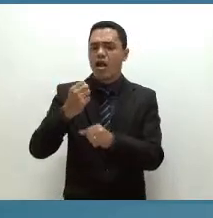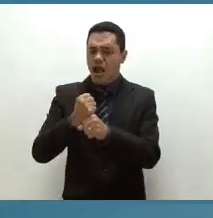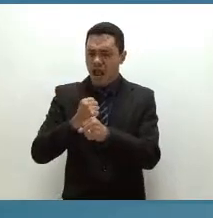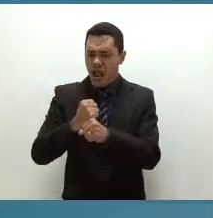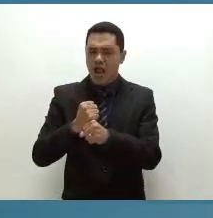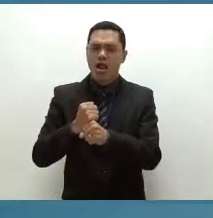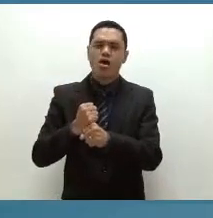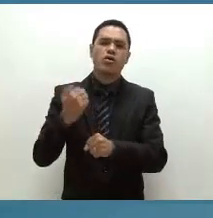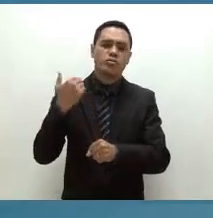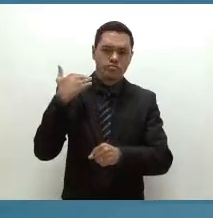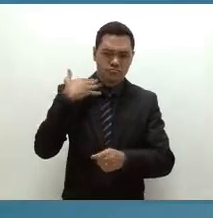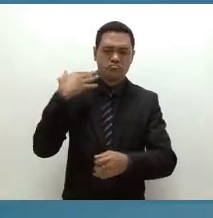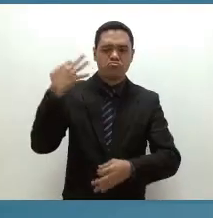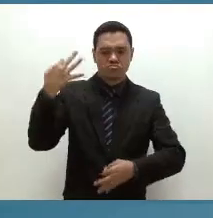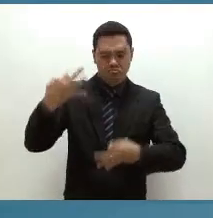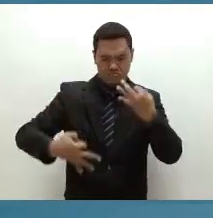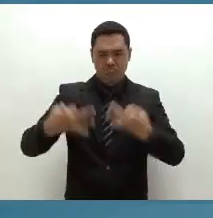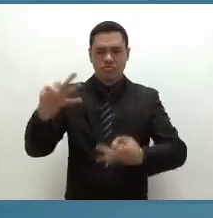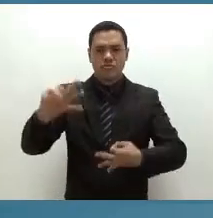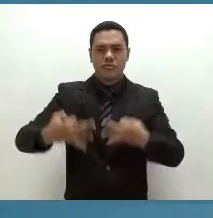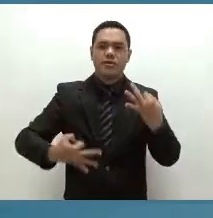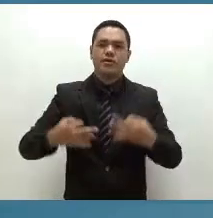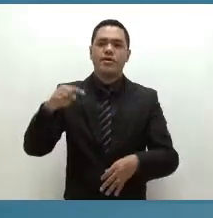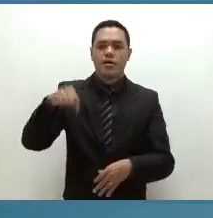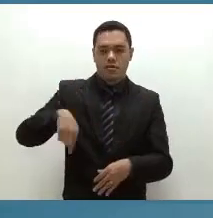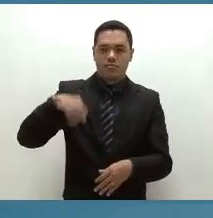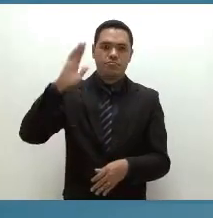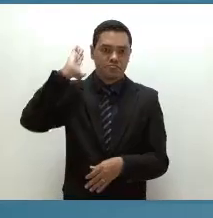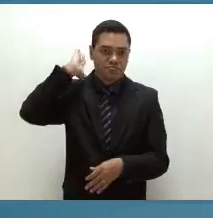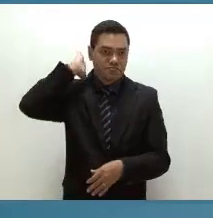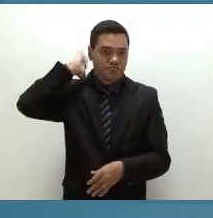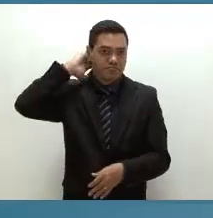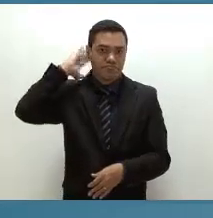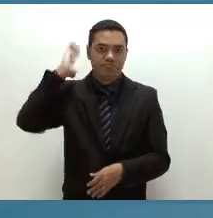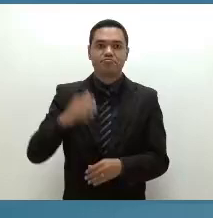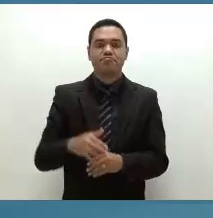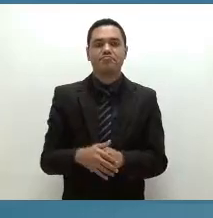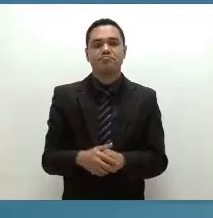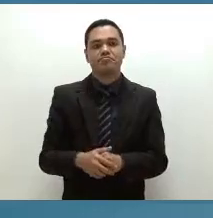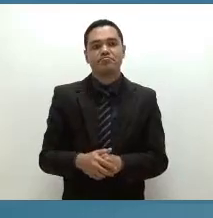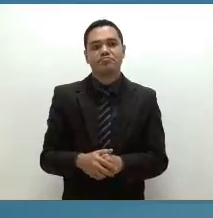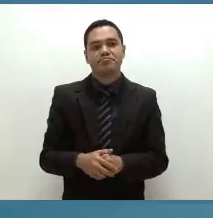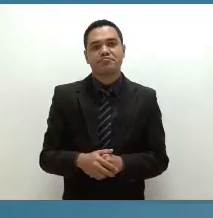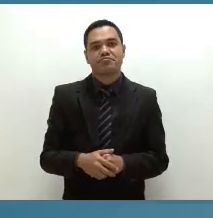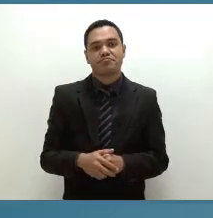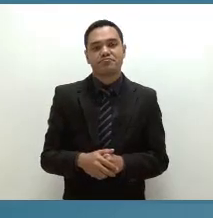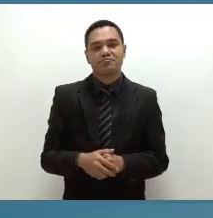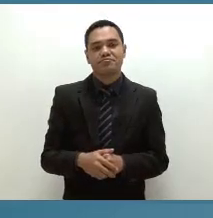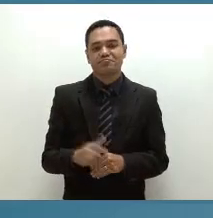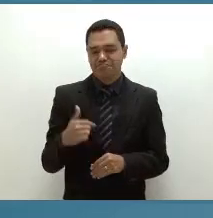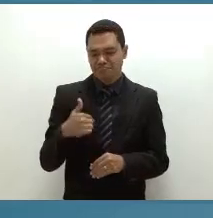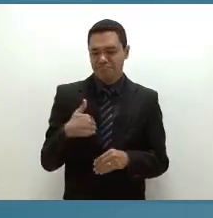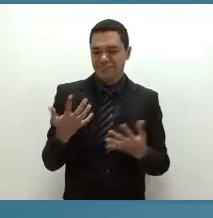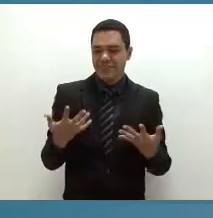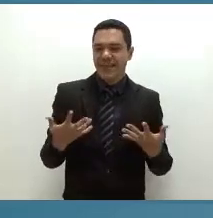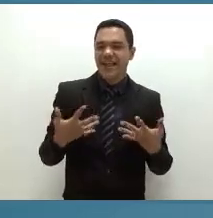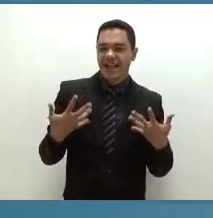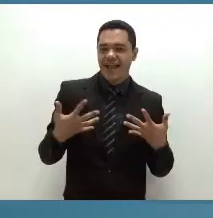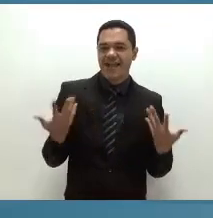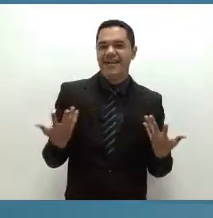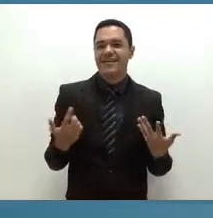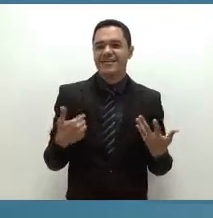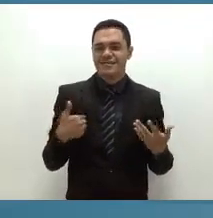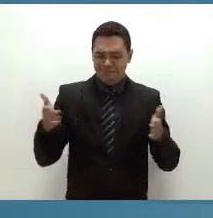estrutura da cidade, tive a vida de da estrutura